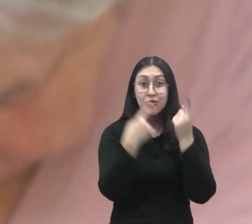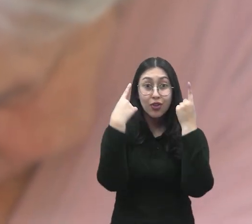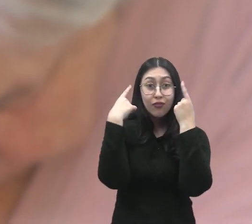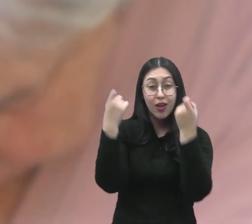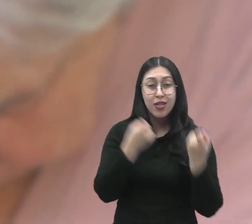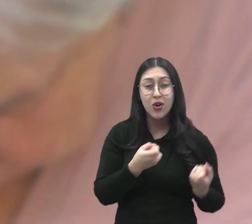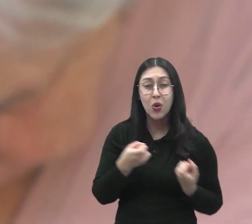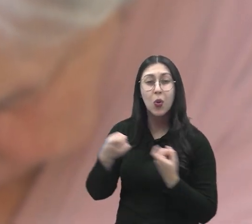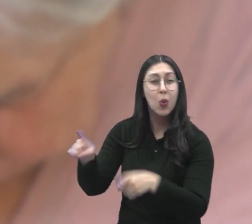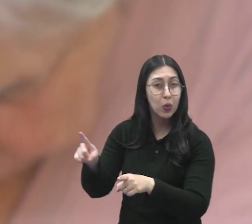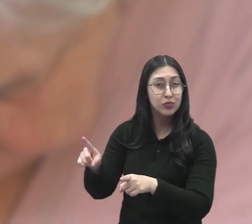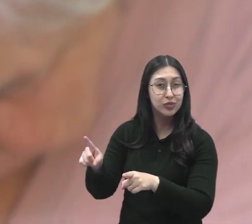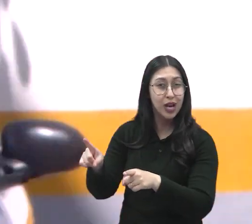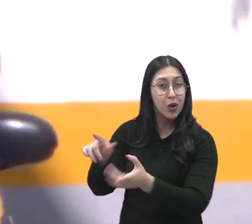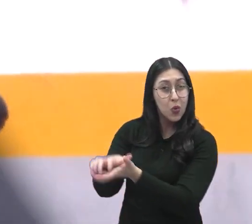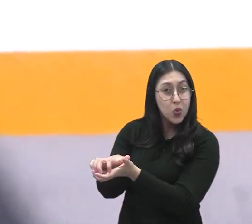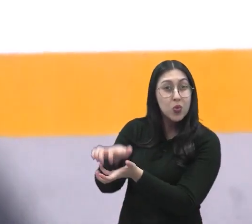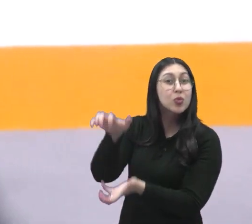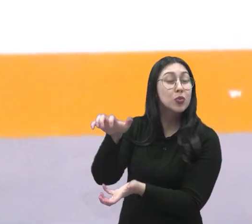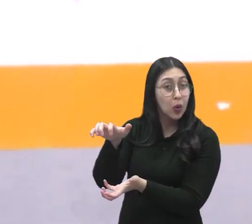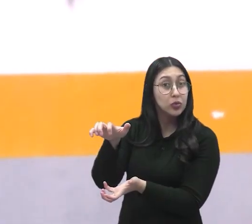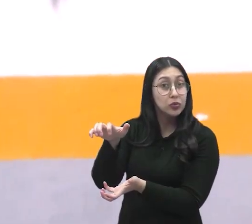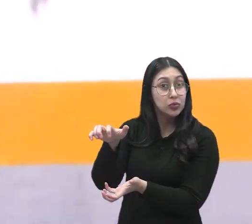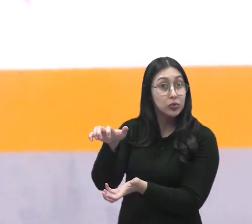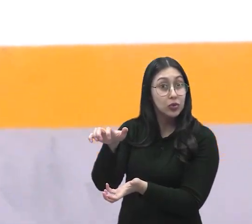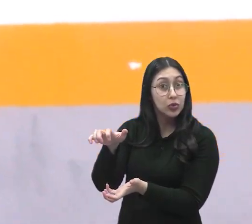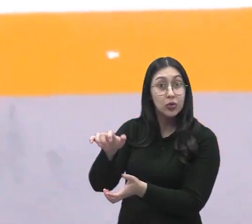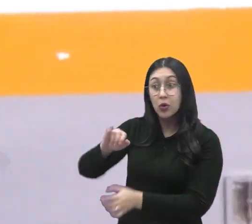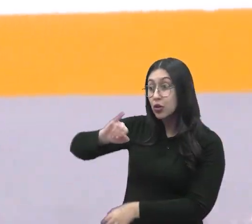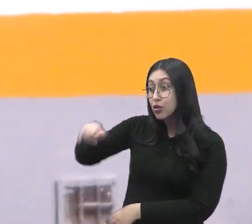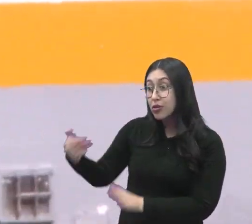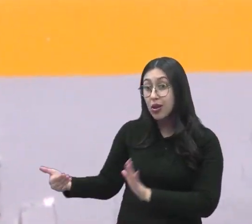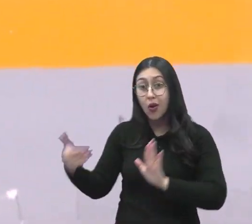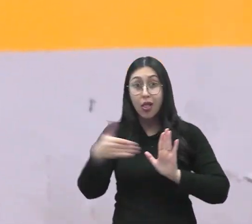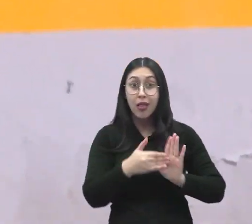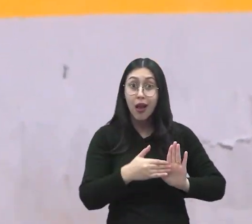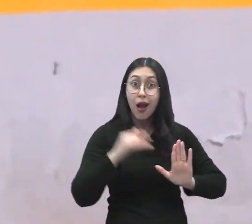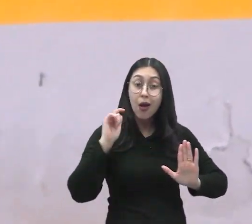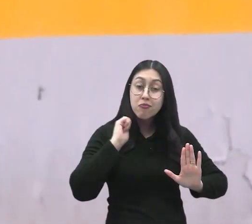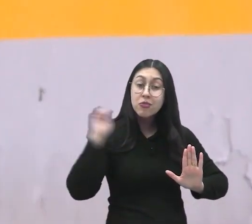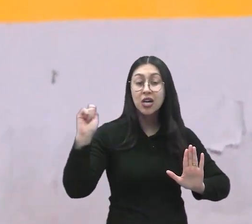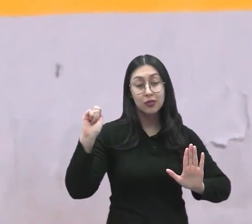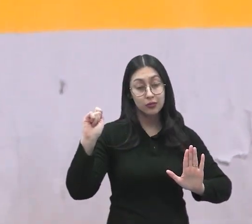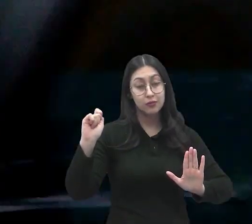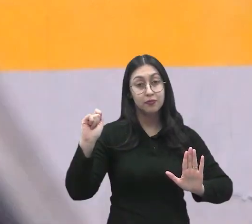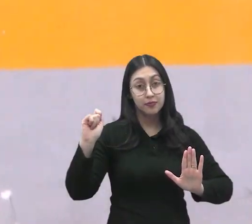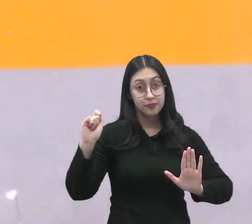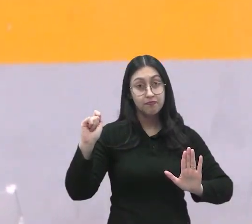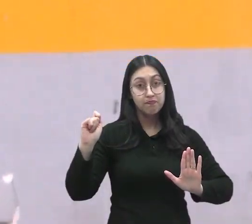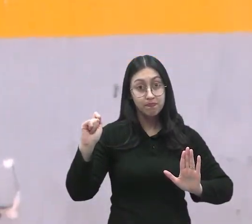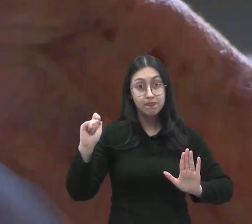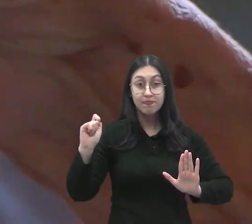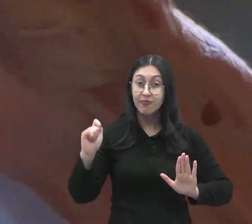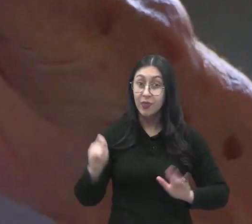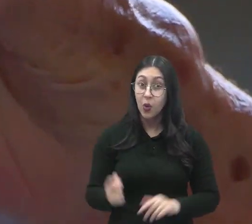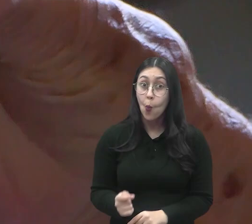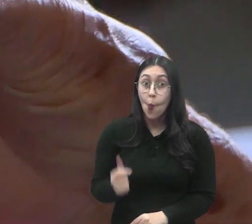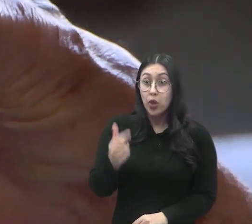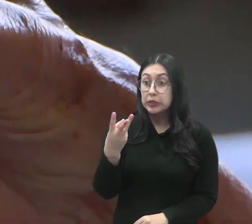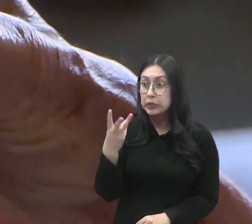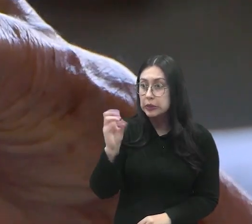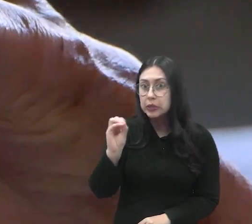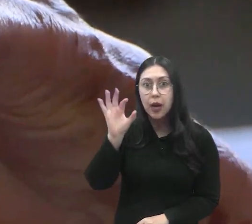de violência e agressão a idosos nos 4 primeiros meses de 2026.